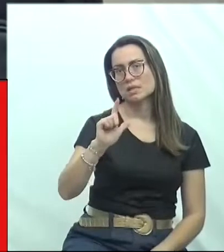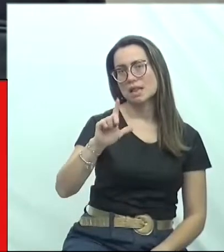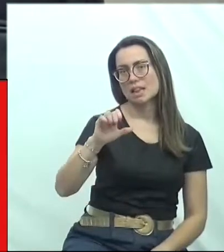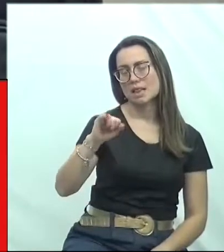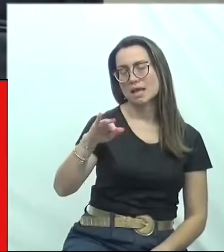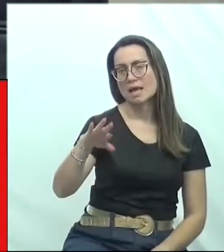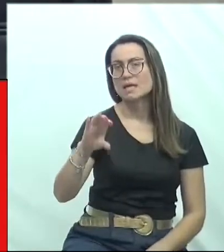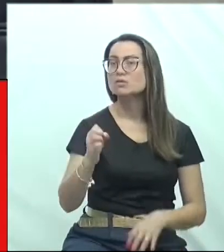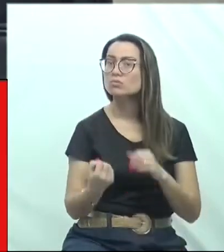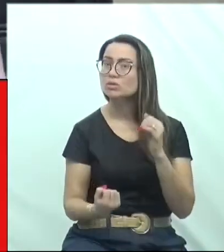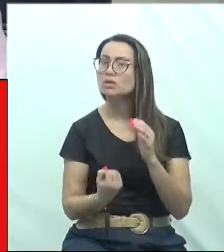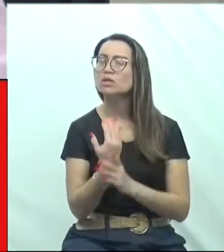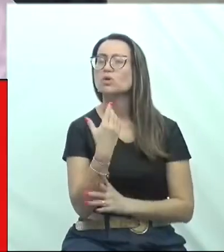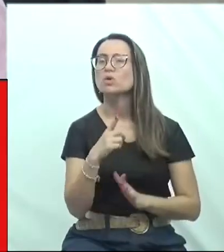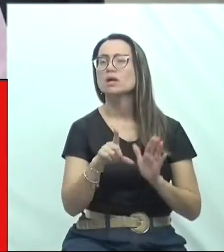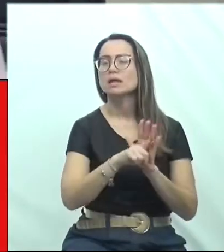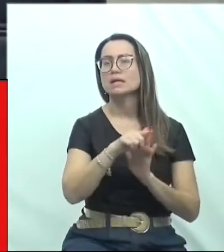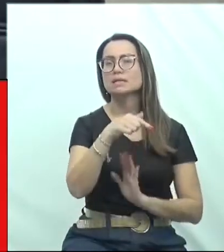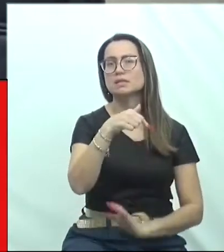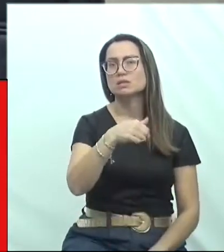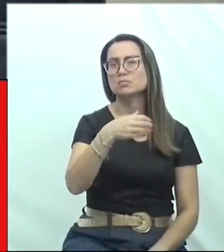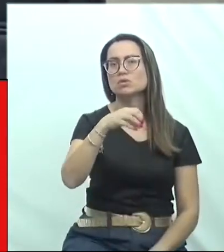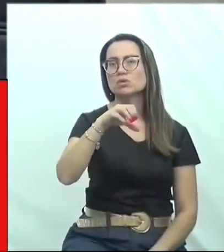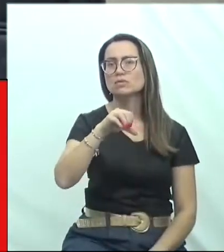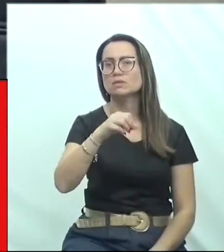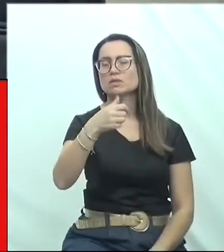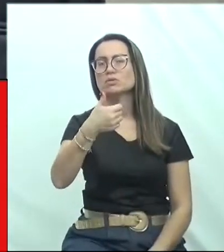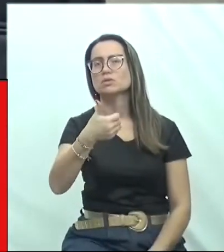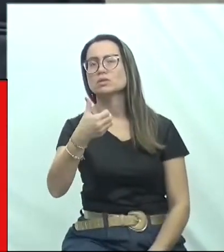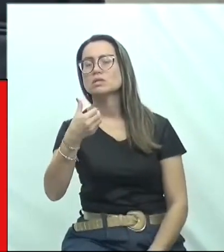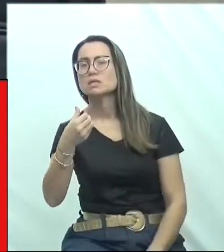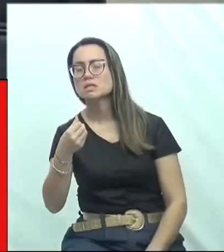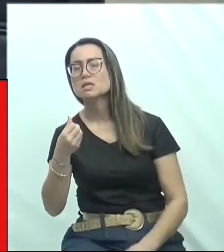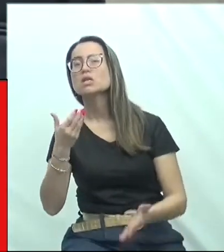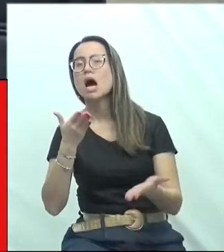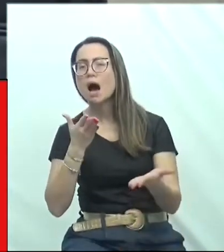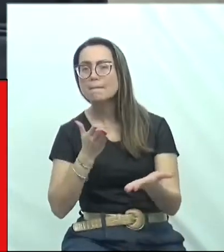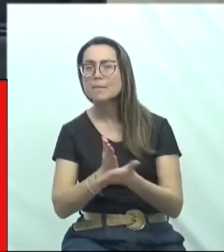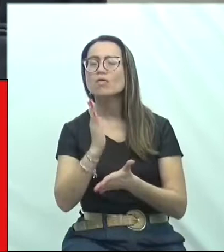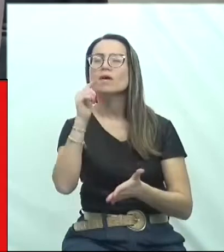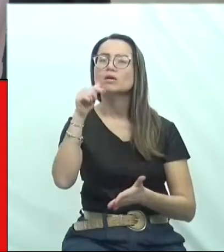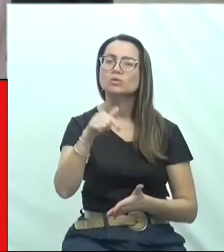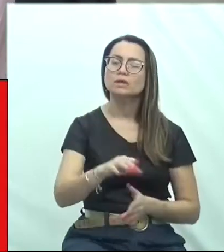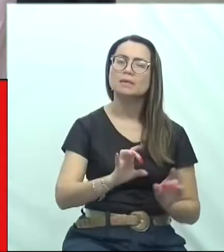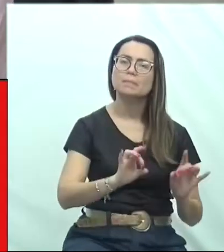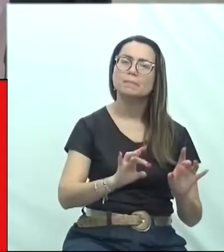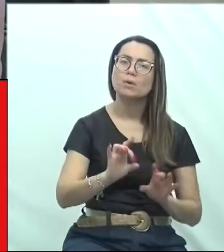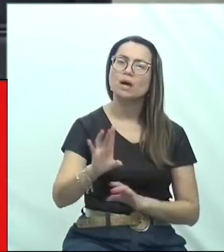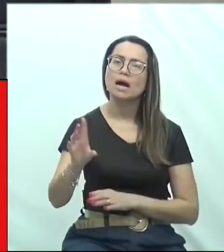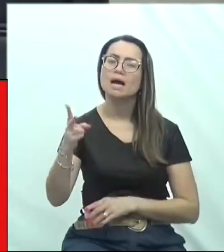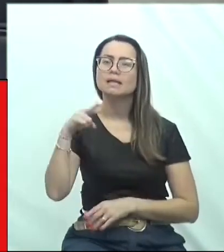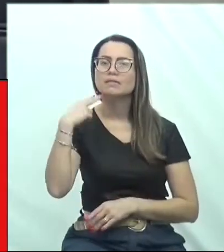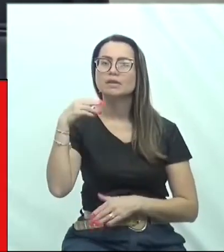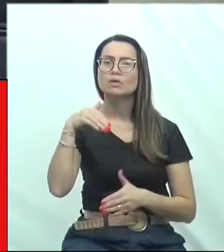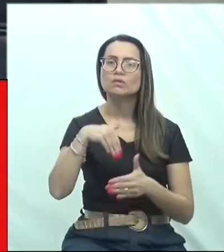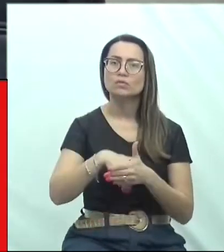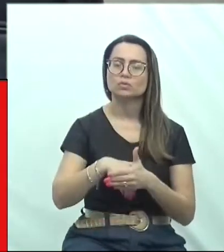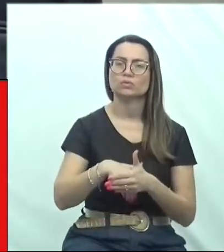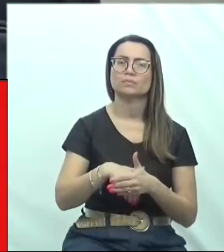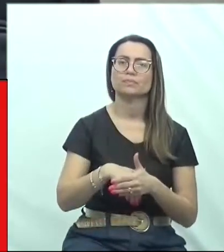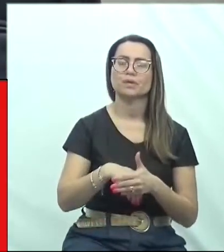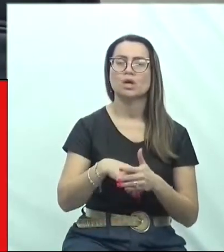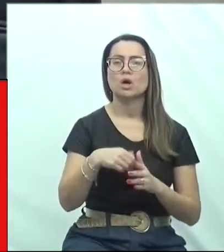né, a Lei 7.916 de 2021, aprovado por essa casa por todos os vereadores aqui presentes. Foi suprimido o